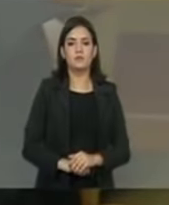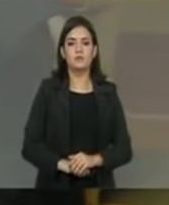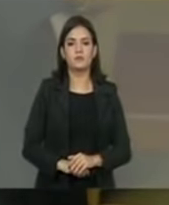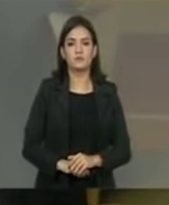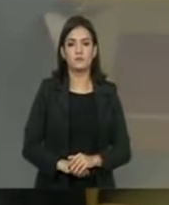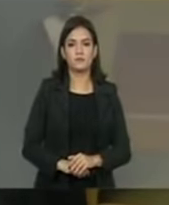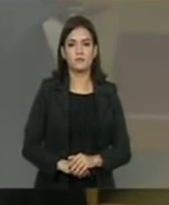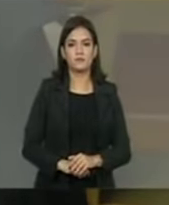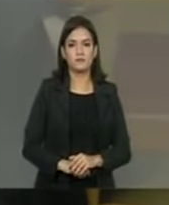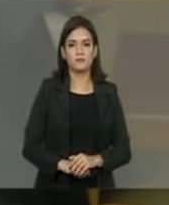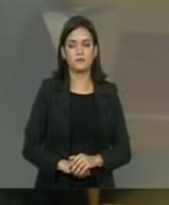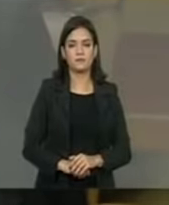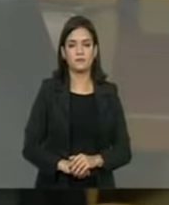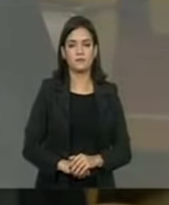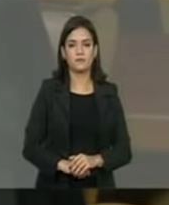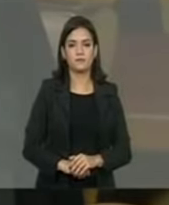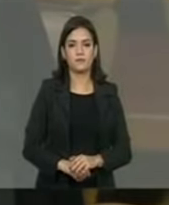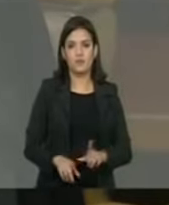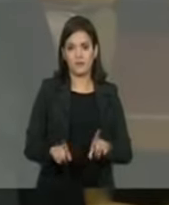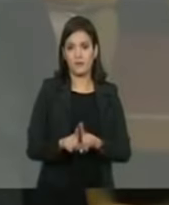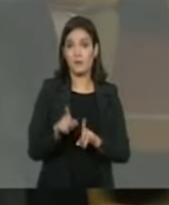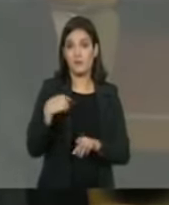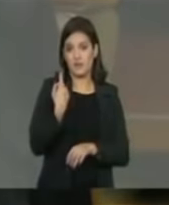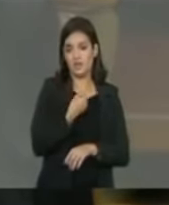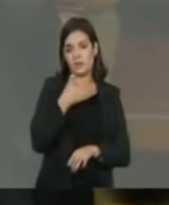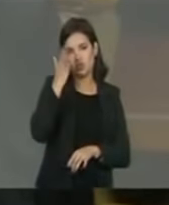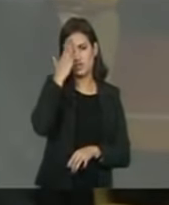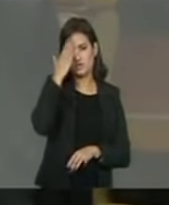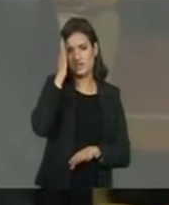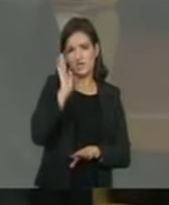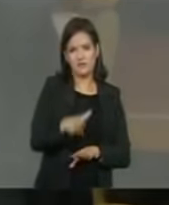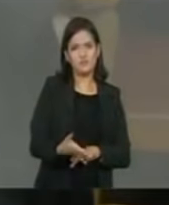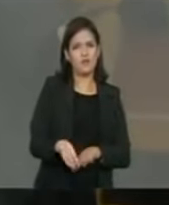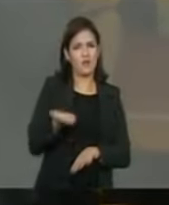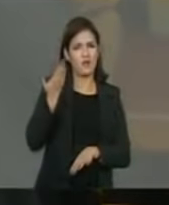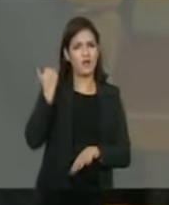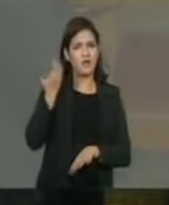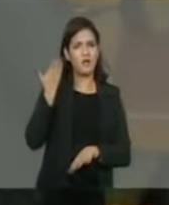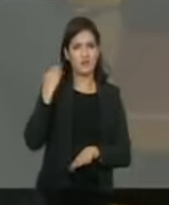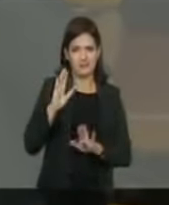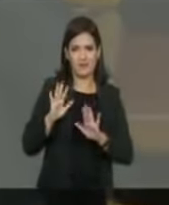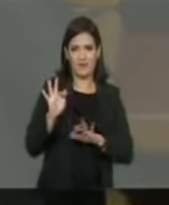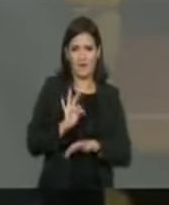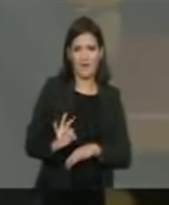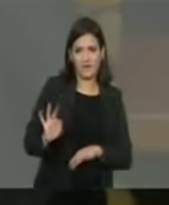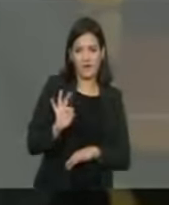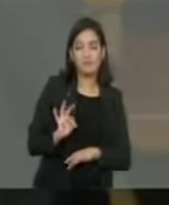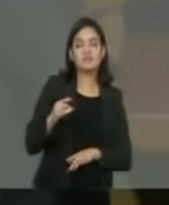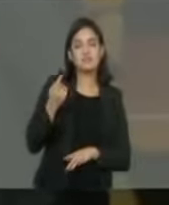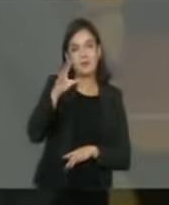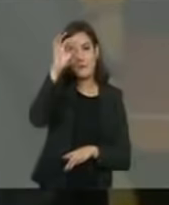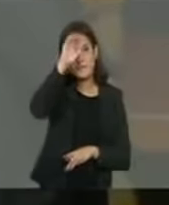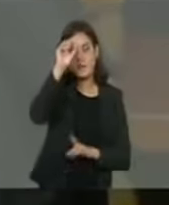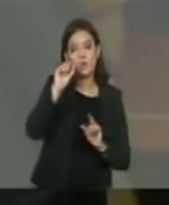não se ignora sabemos todos desde os bancos acadêmicos que a sentença